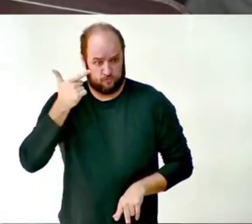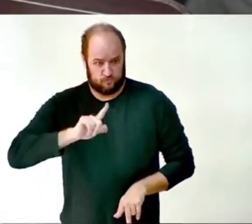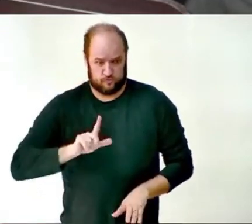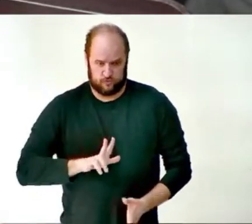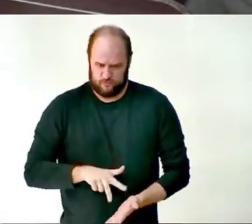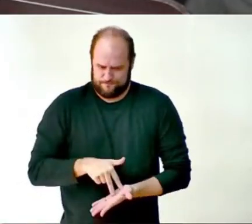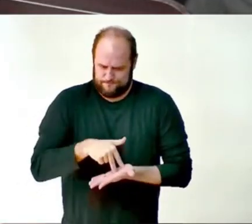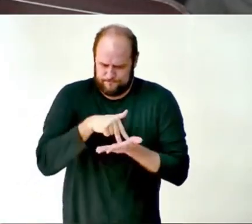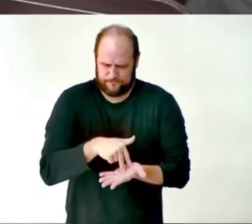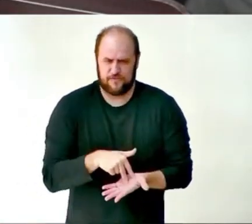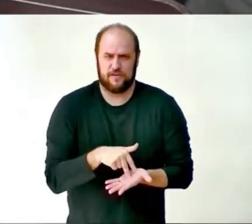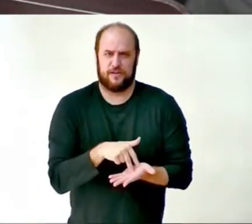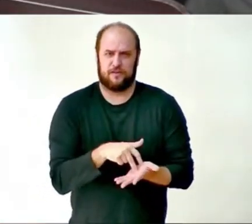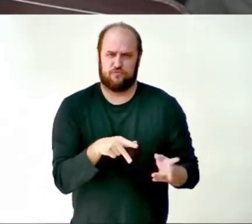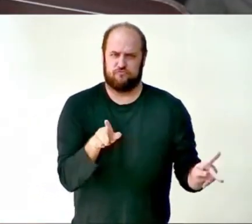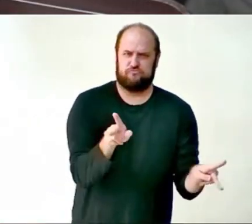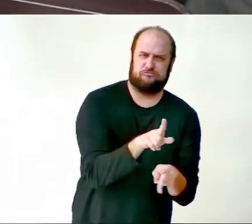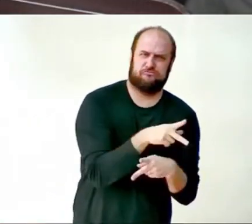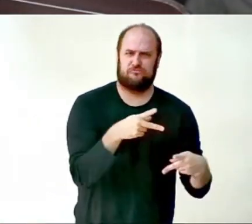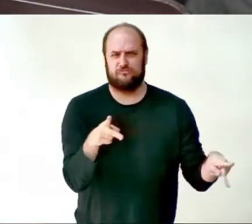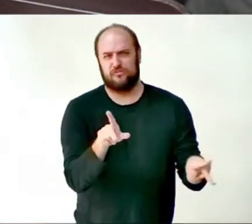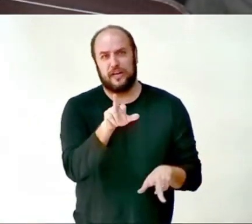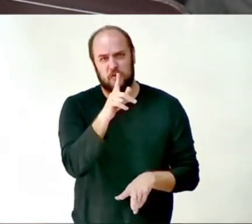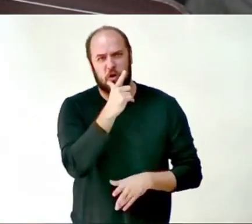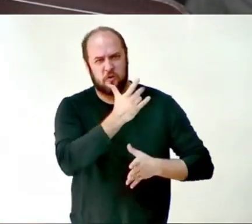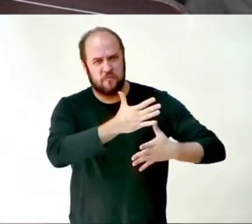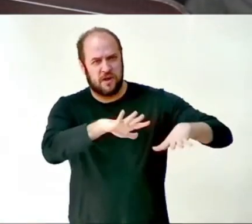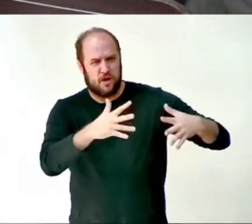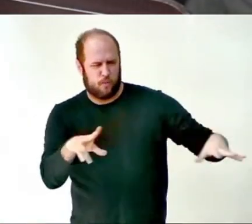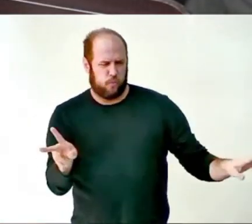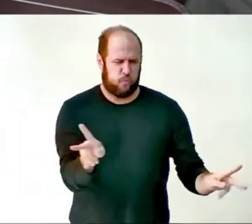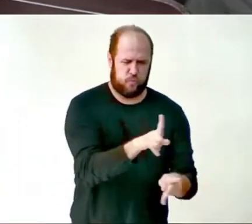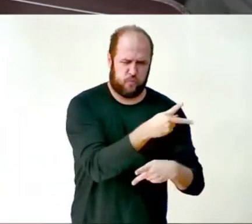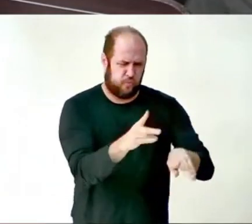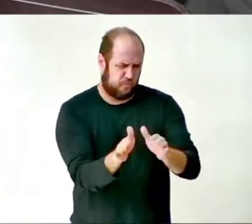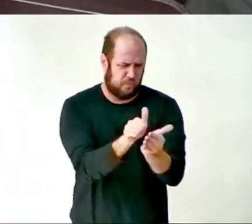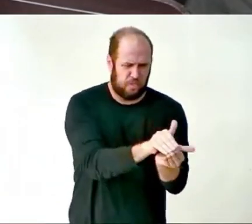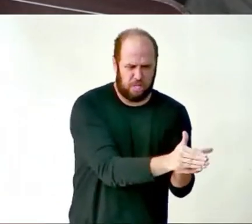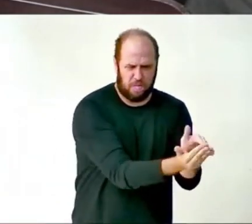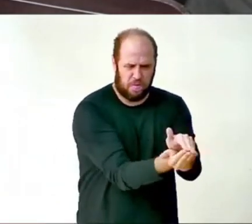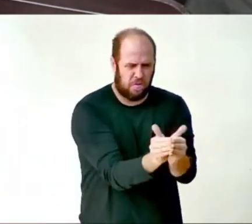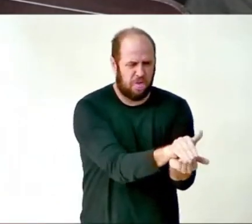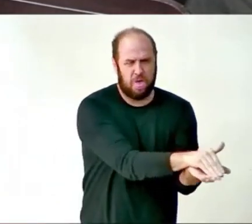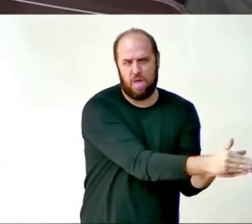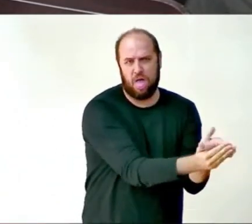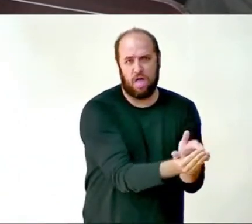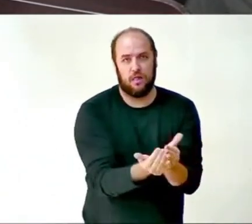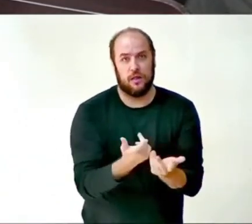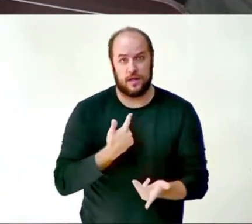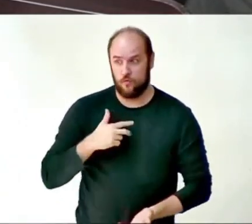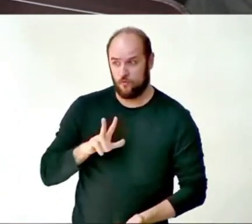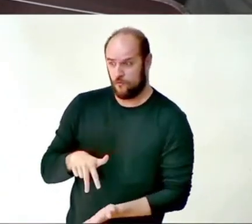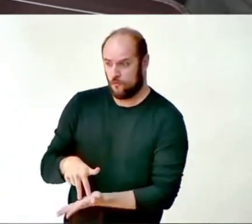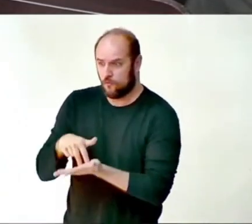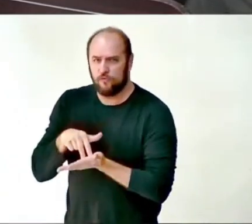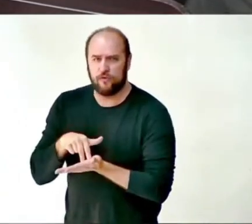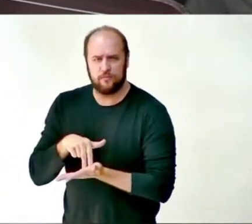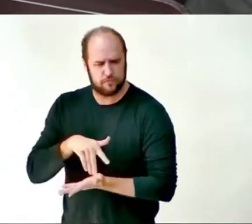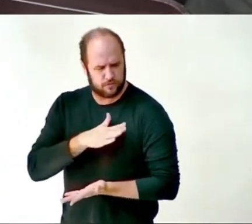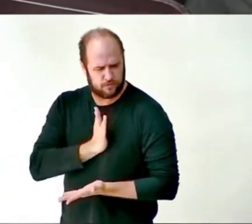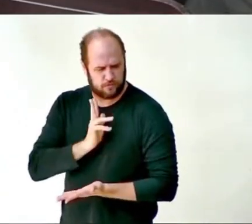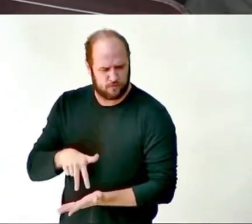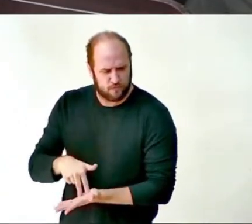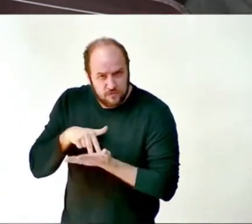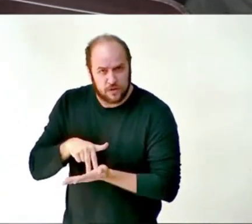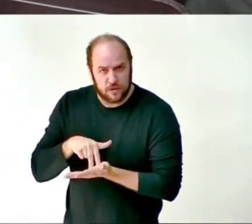grandes e gigantes que arrastam as navegações ao sabor dos ventos. Eu estou seguro, meu coração está